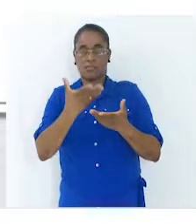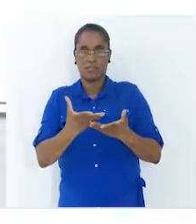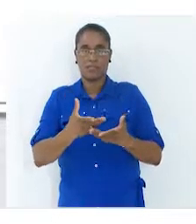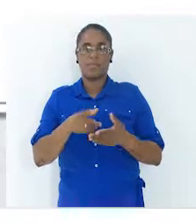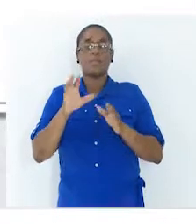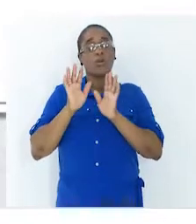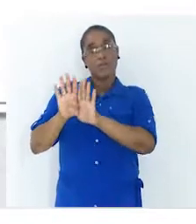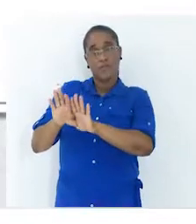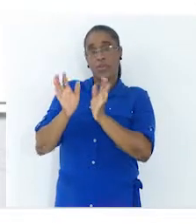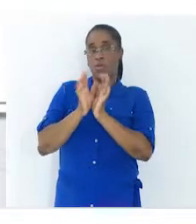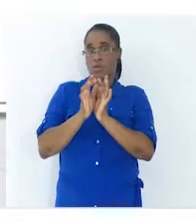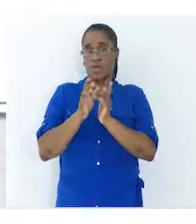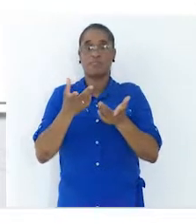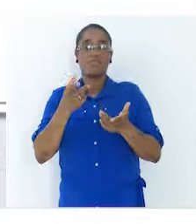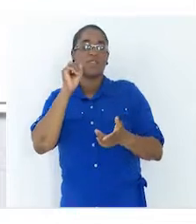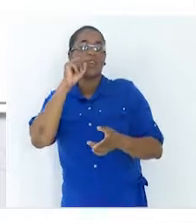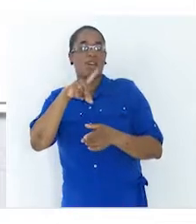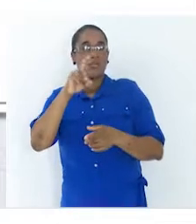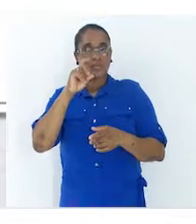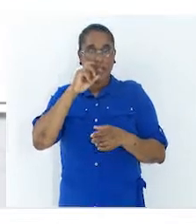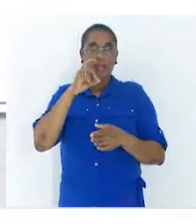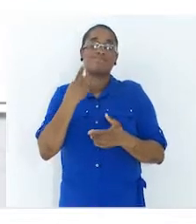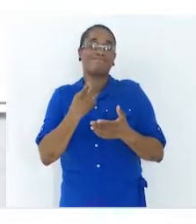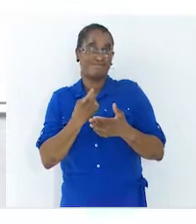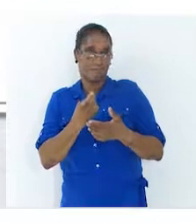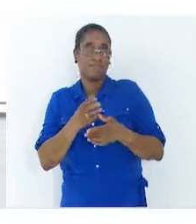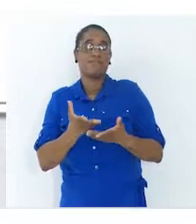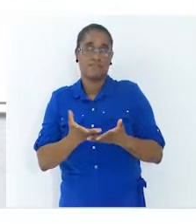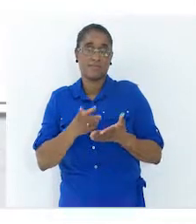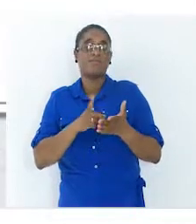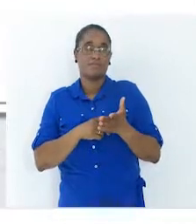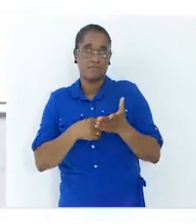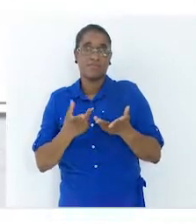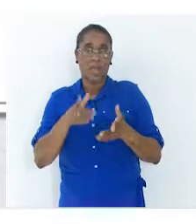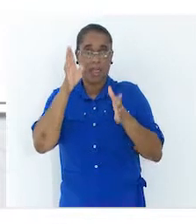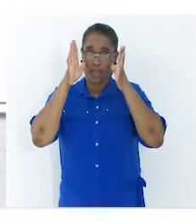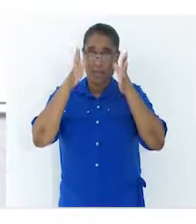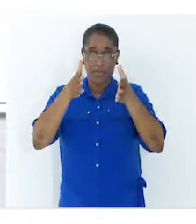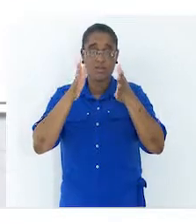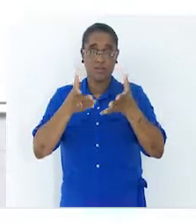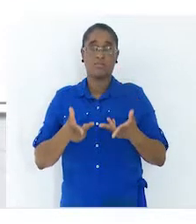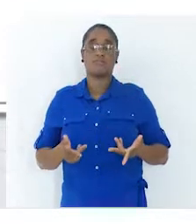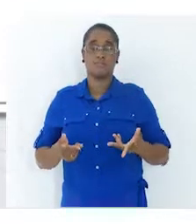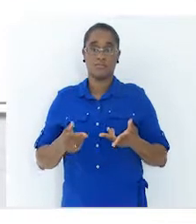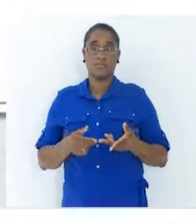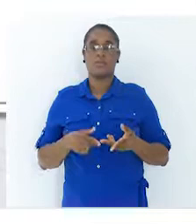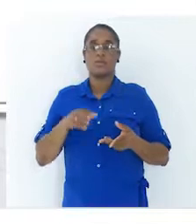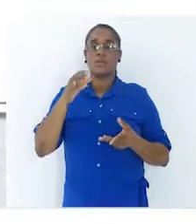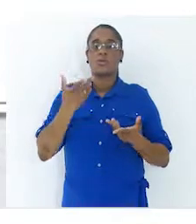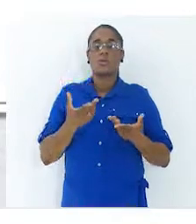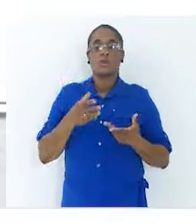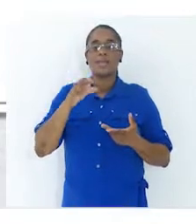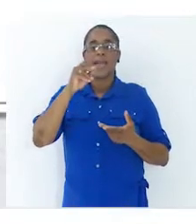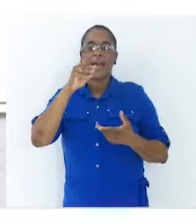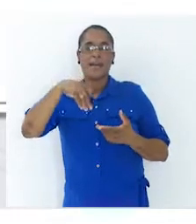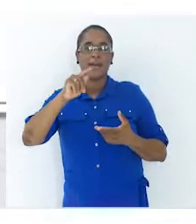depois, quem se protege merece a florida atenção e o poético apreço. Isso